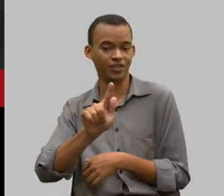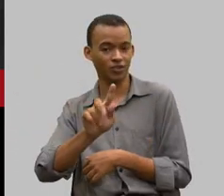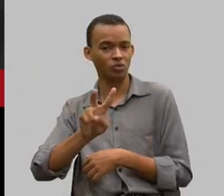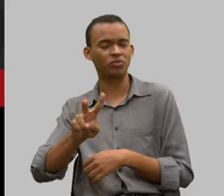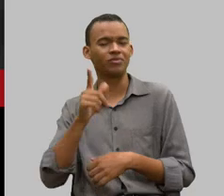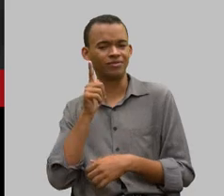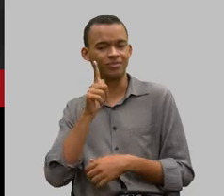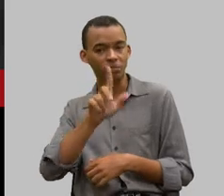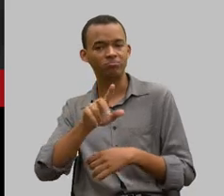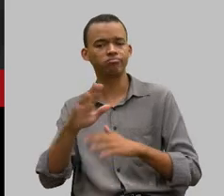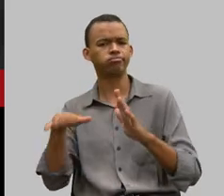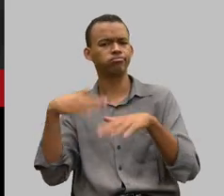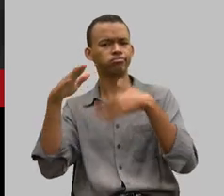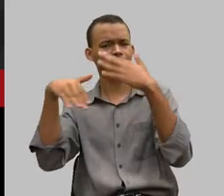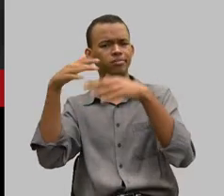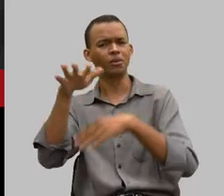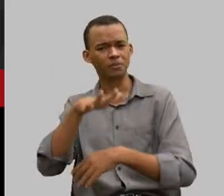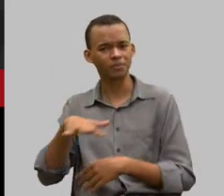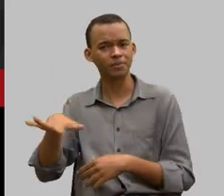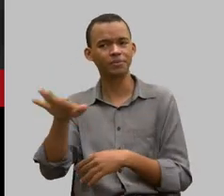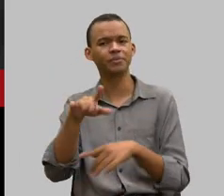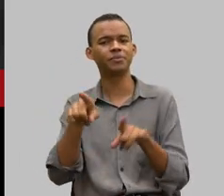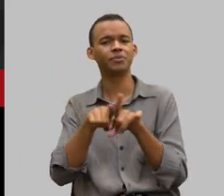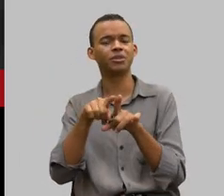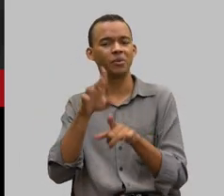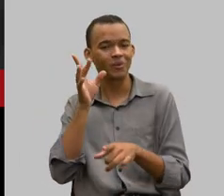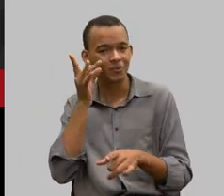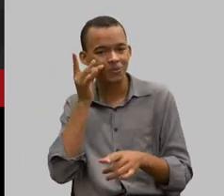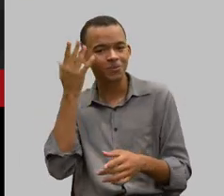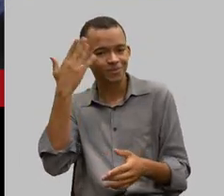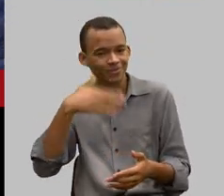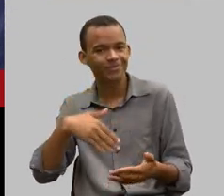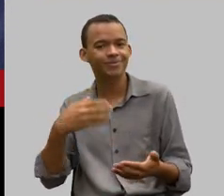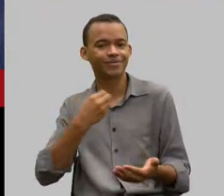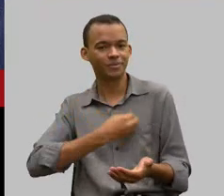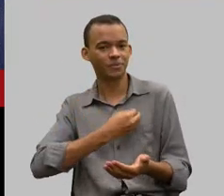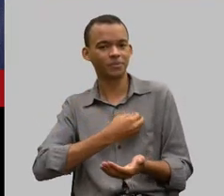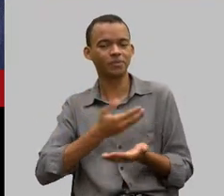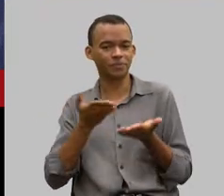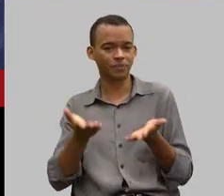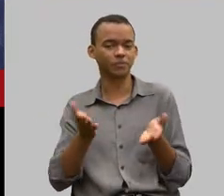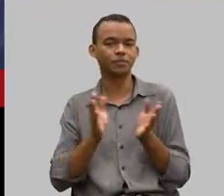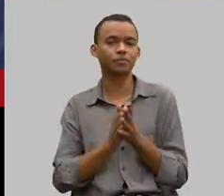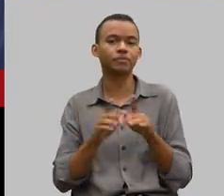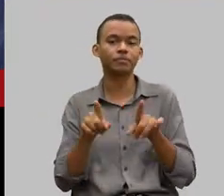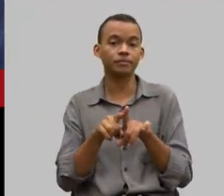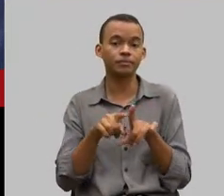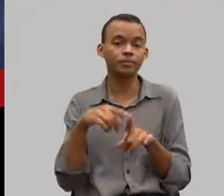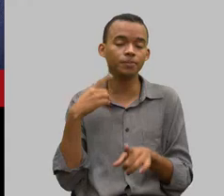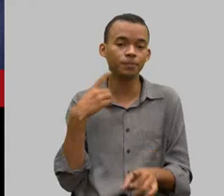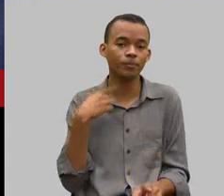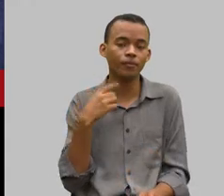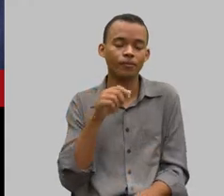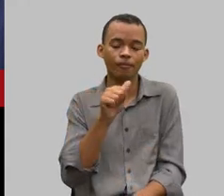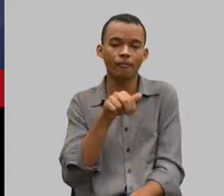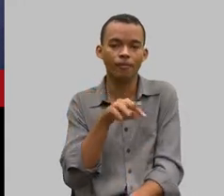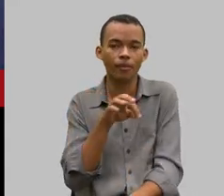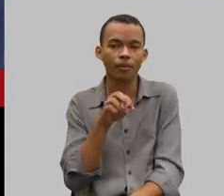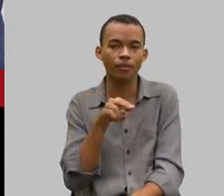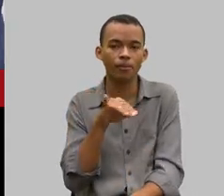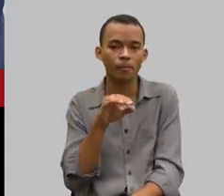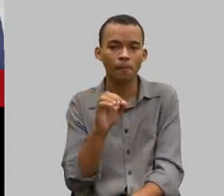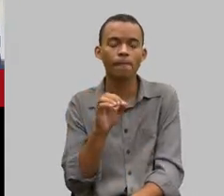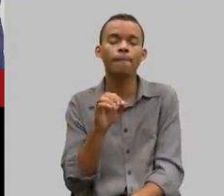em toda a região e pode testemunhar aqui também Deputado eh Antônio Carlos Arantes que mais cedo aqui também disse que